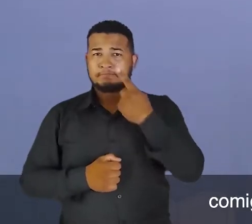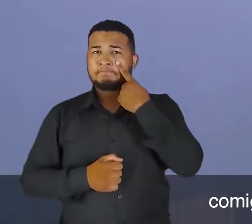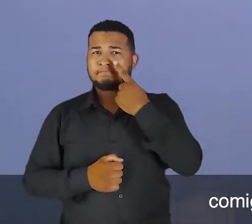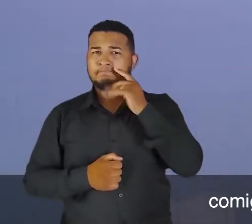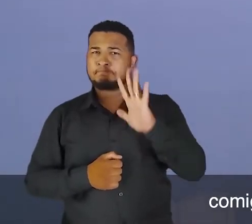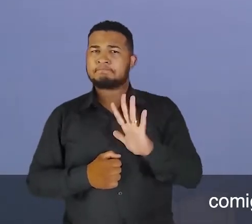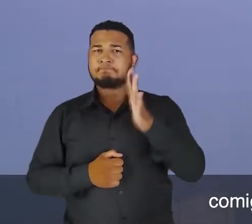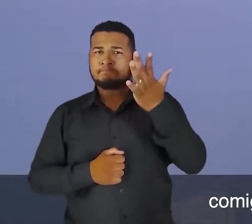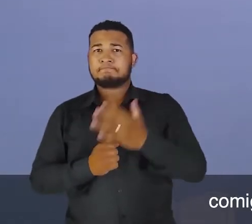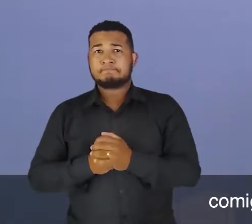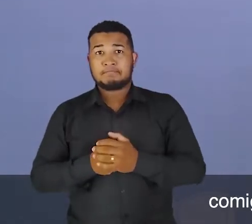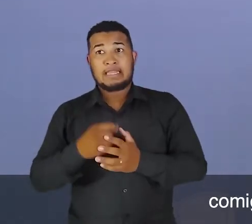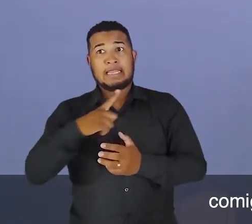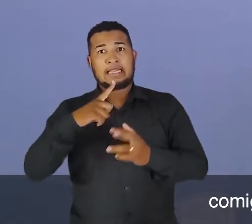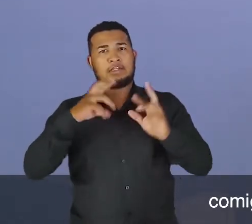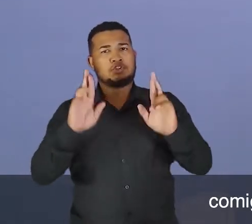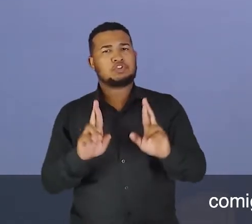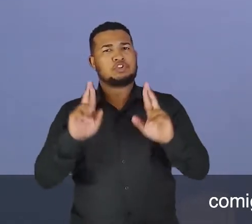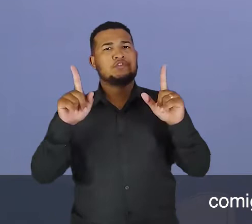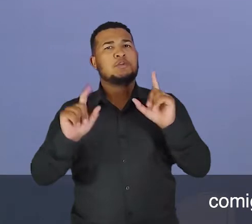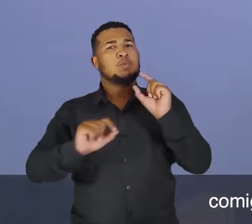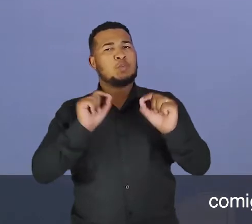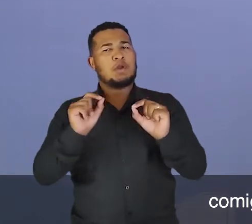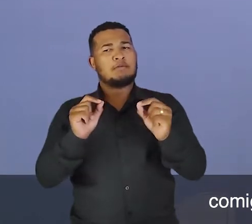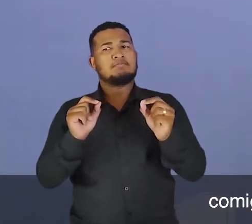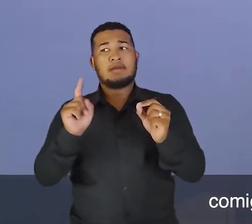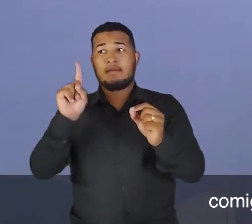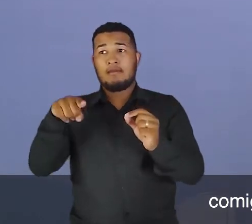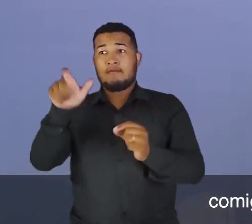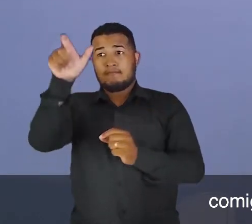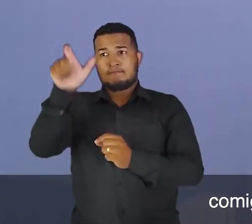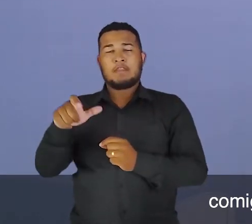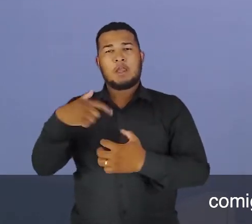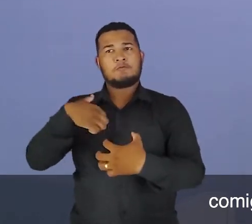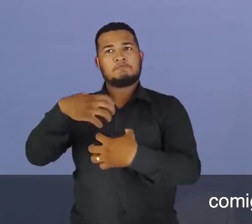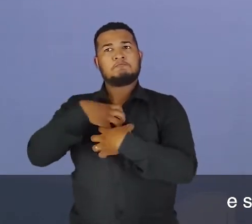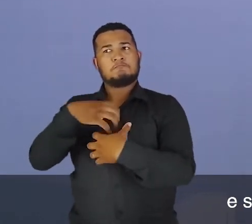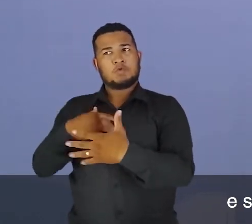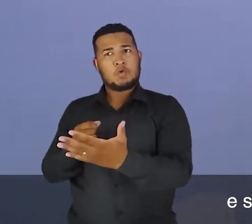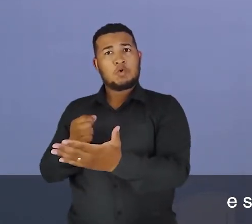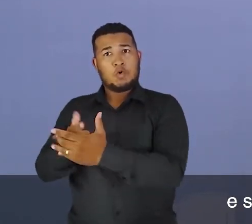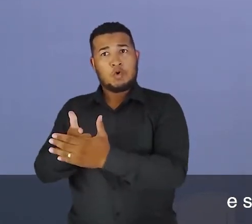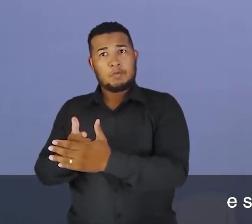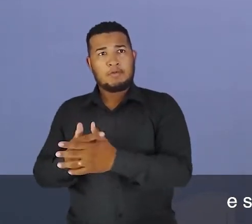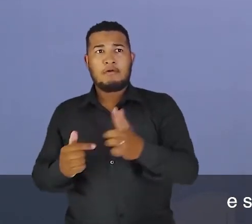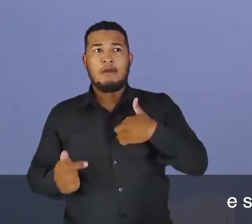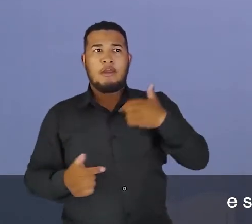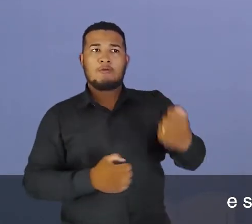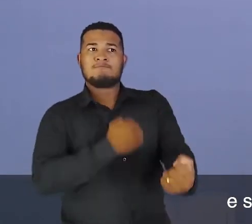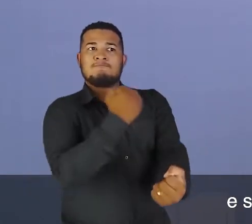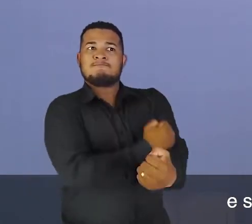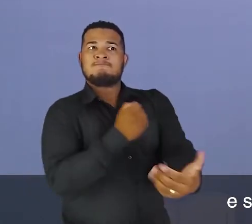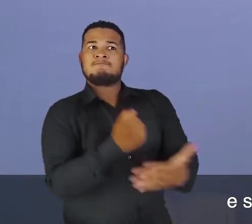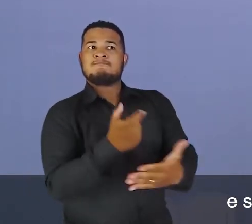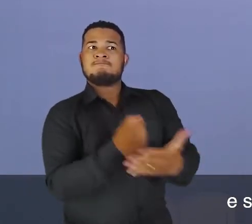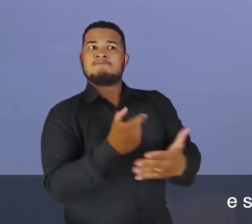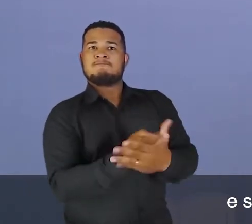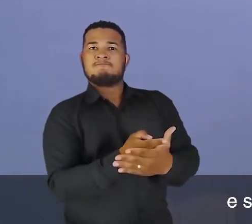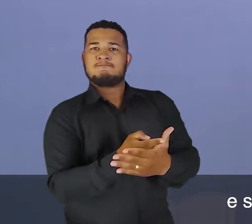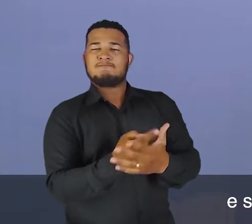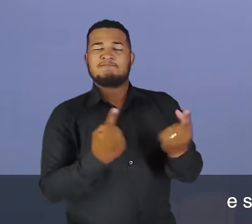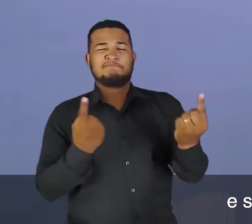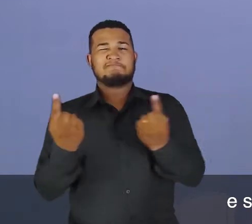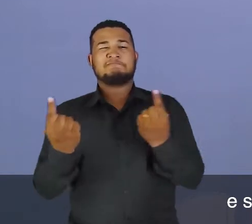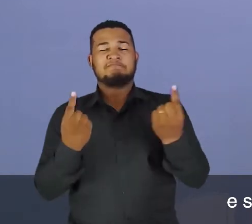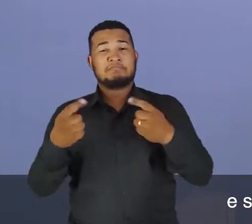uma situação. Existe uma diferença entre ser consumidor e ser consumista. Essas